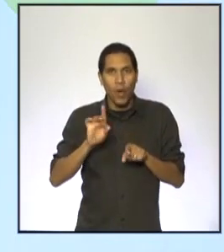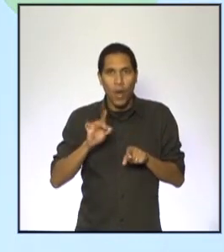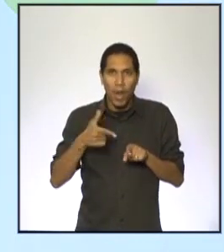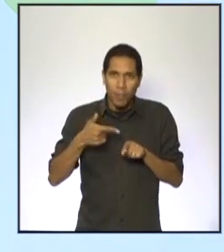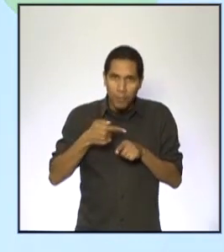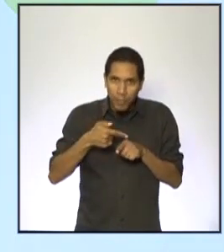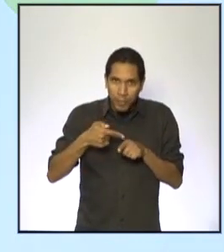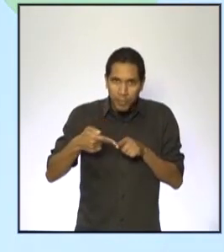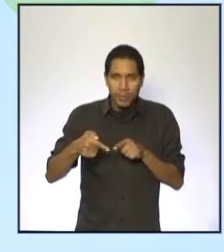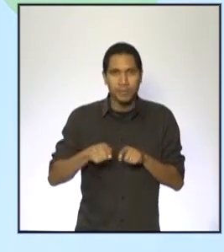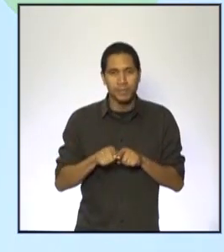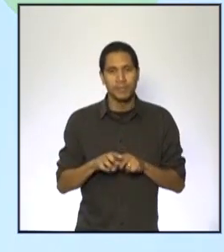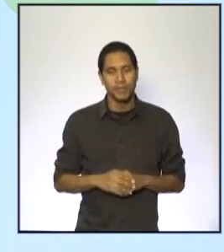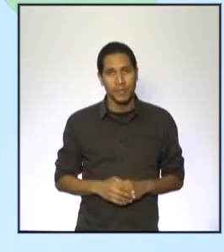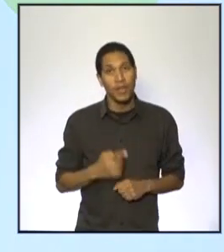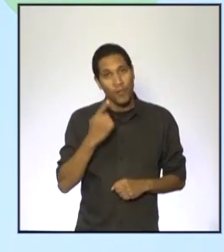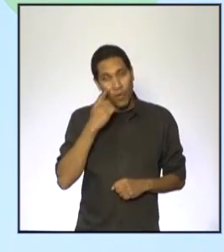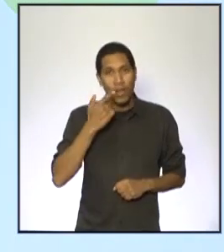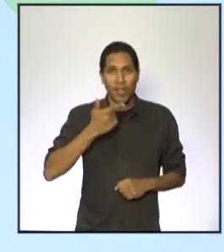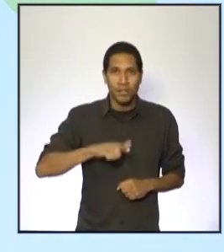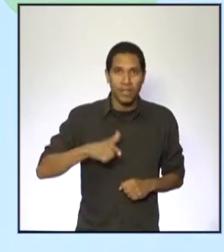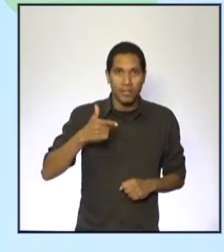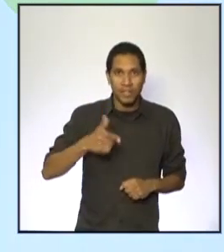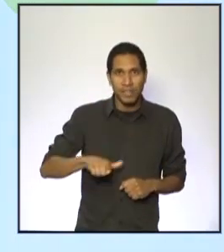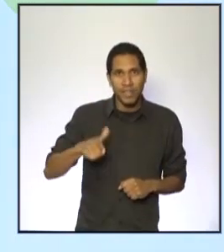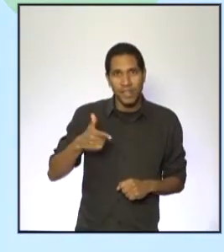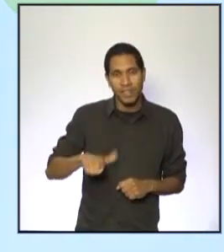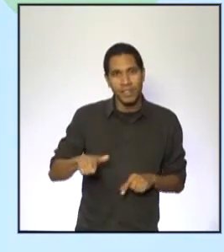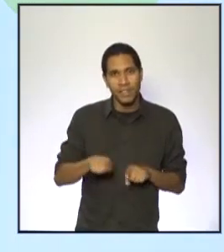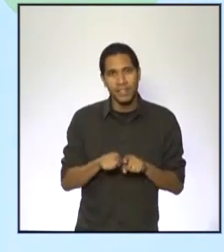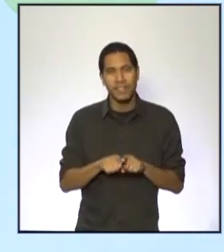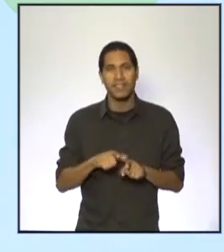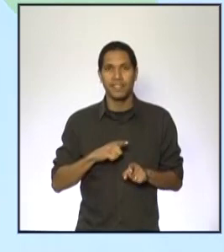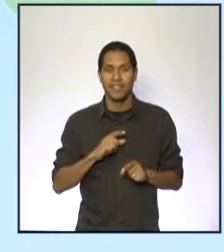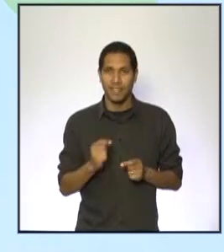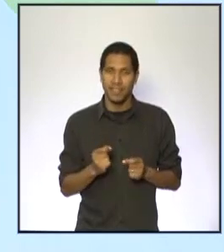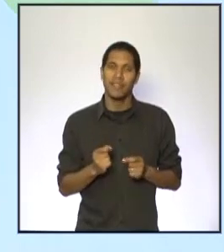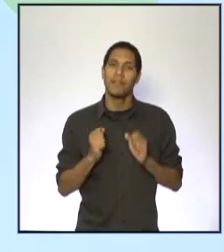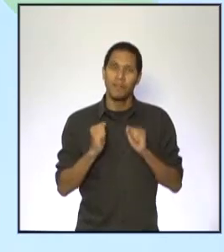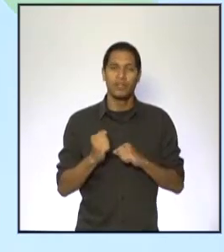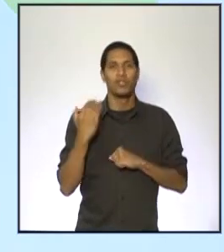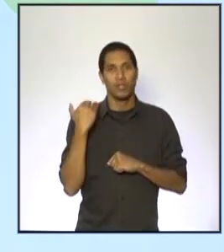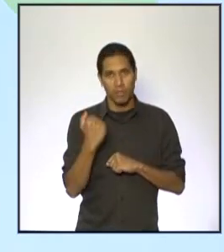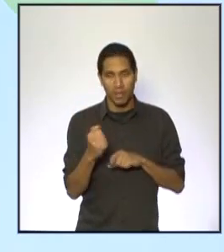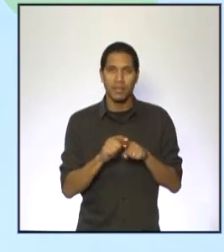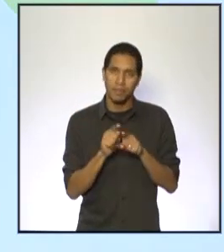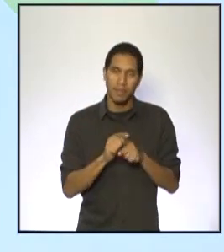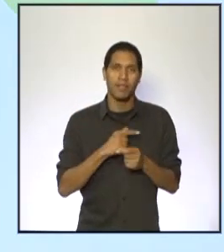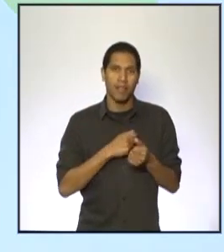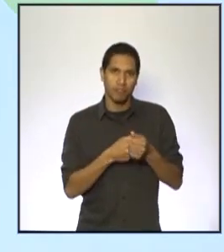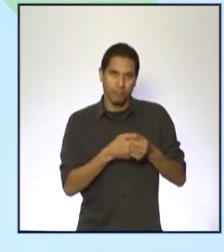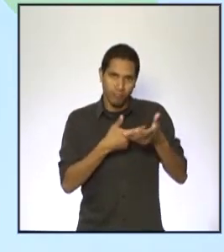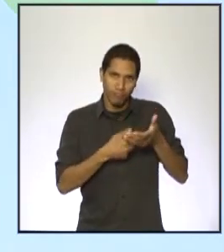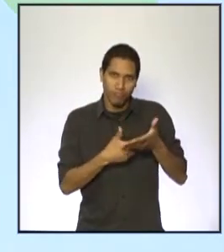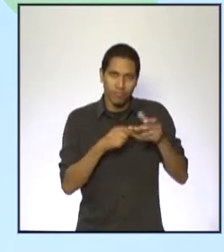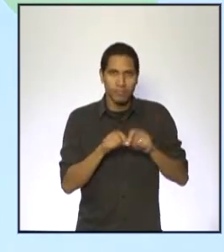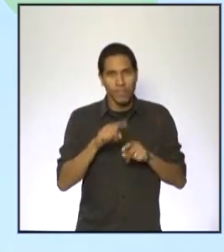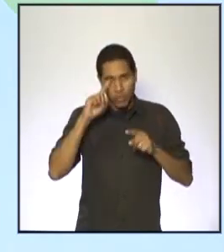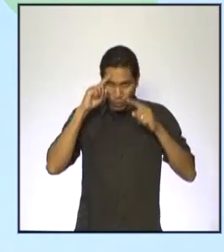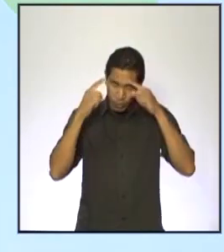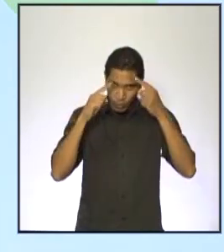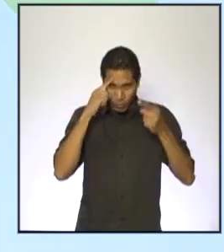E a qualquer momento, vocês vão poder me chamar através do chat para tirar alguma dúvida. Mas o